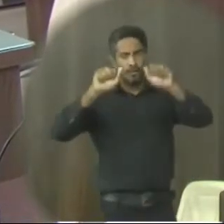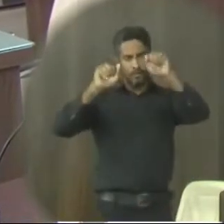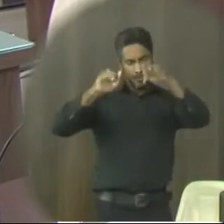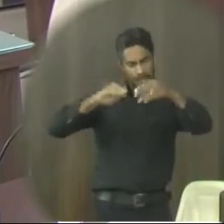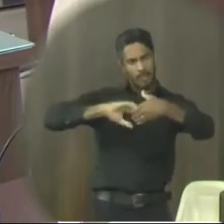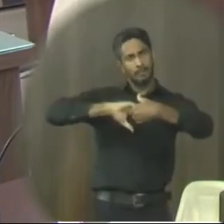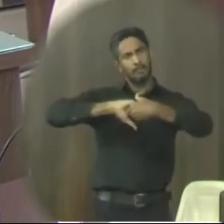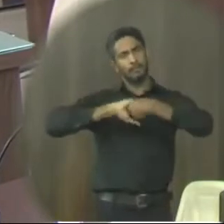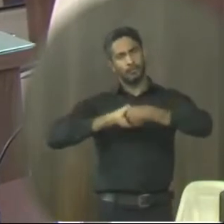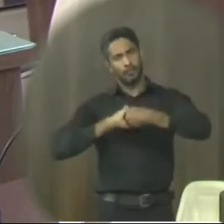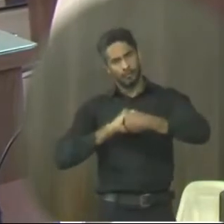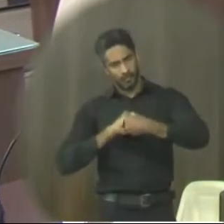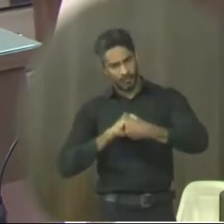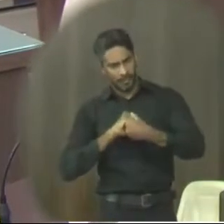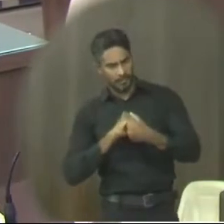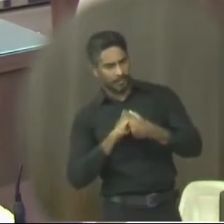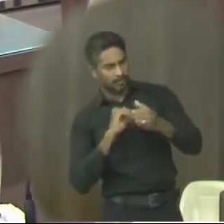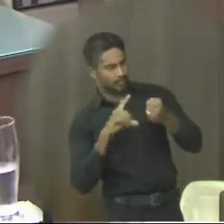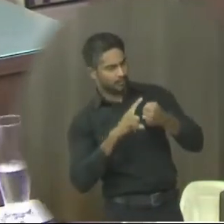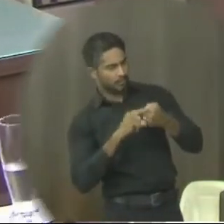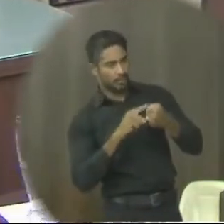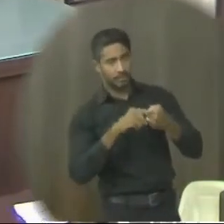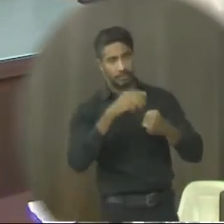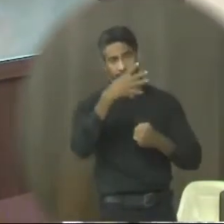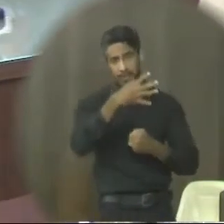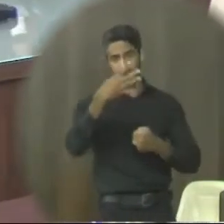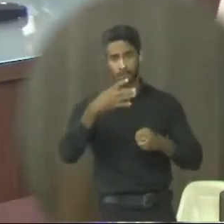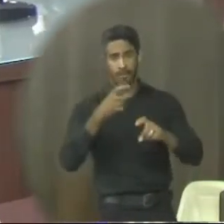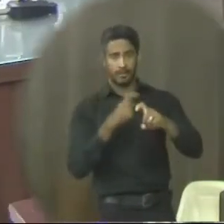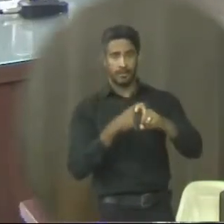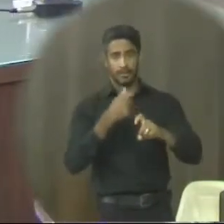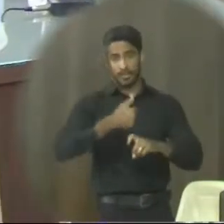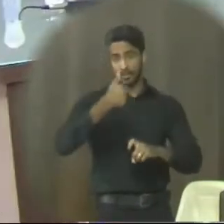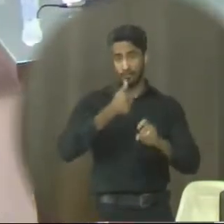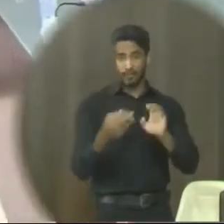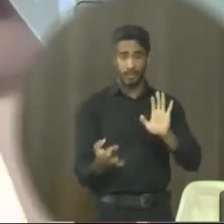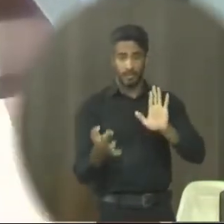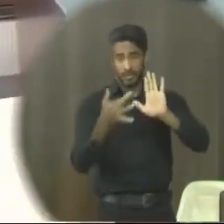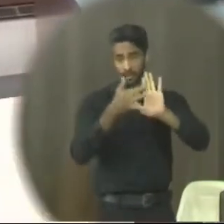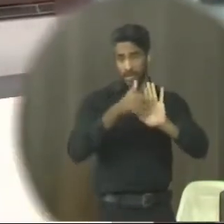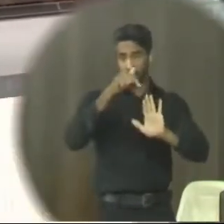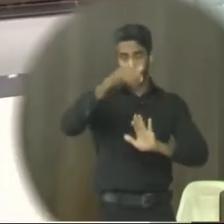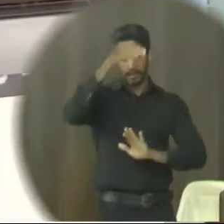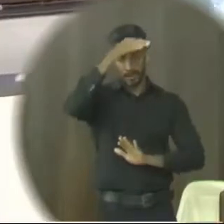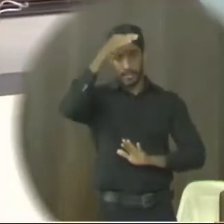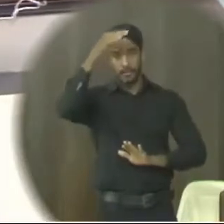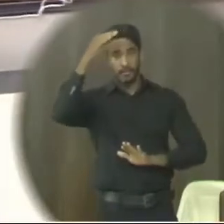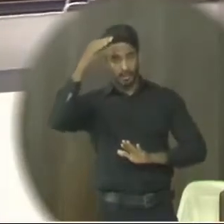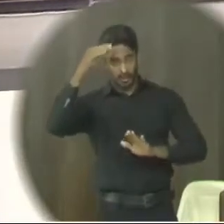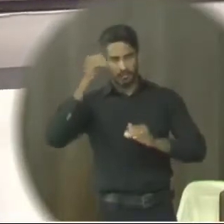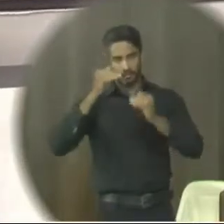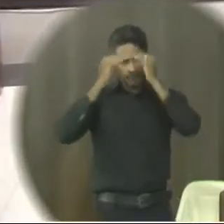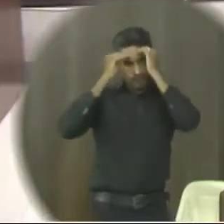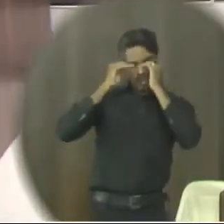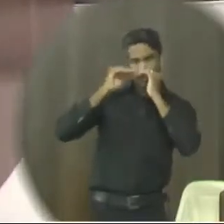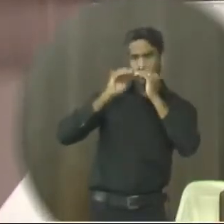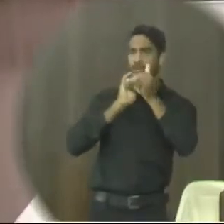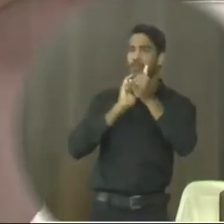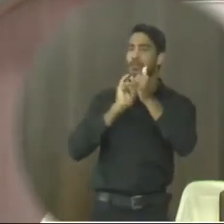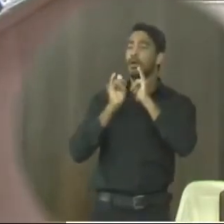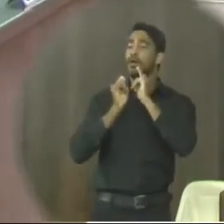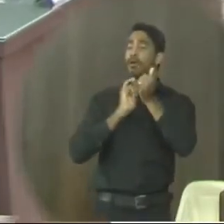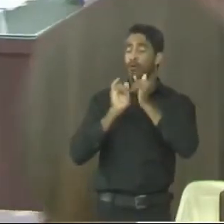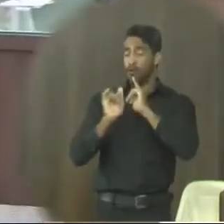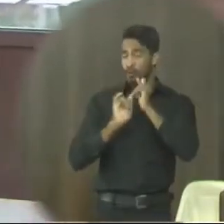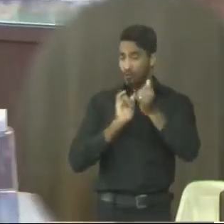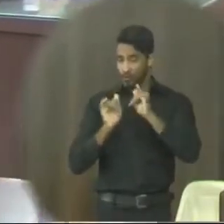cumprimentando cordialmente nos termos do artigo 44, inciso 1 do regimento interno desta casa, vem respeitosamente comunicar a Vossa